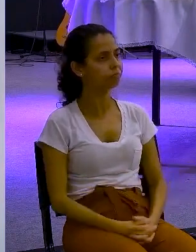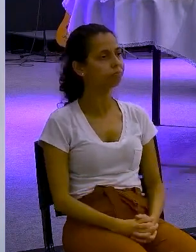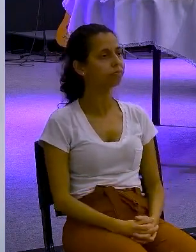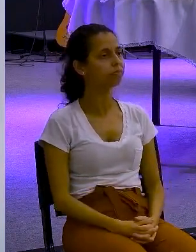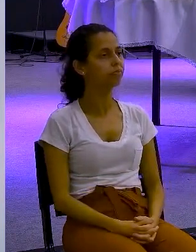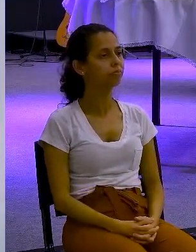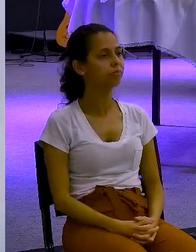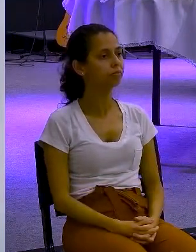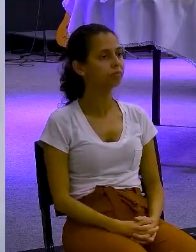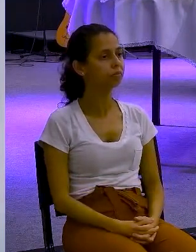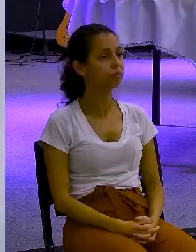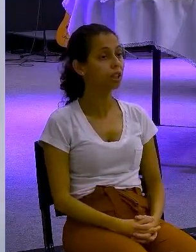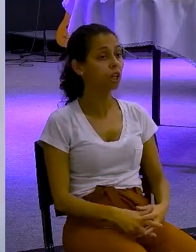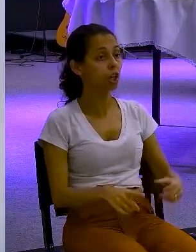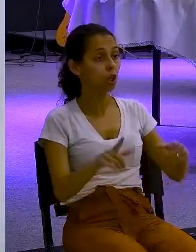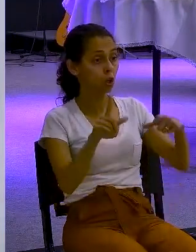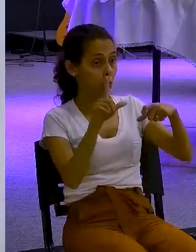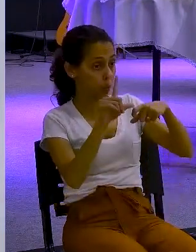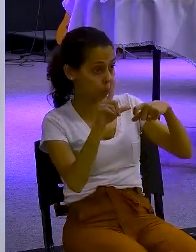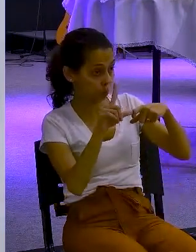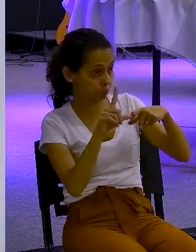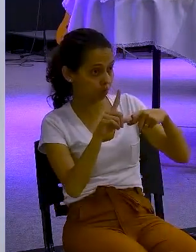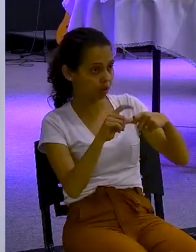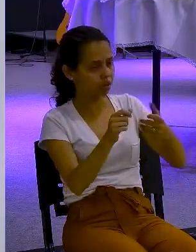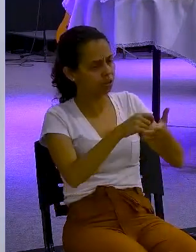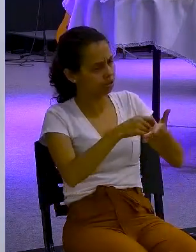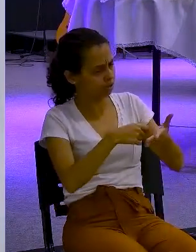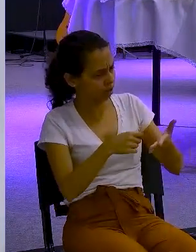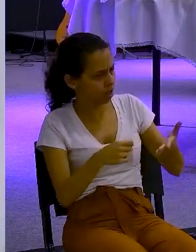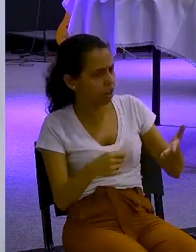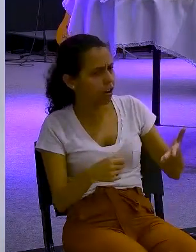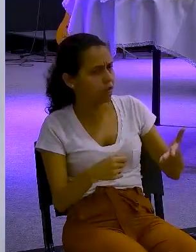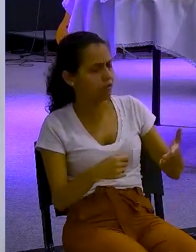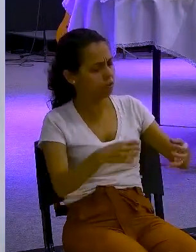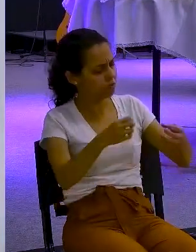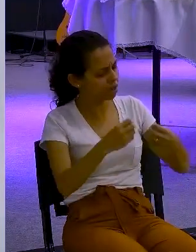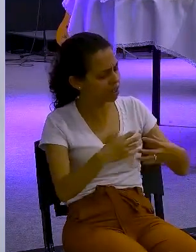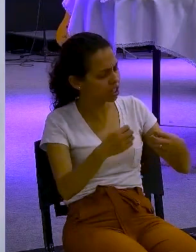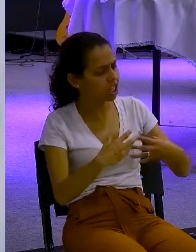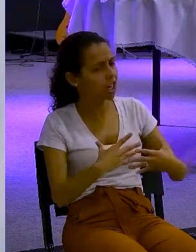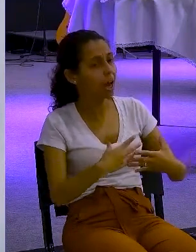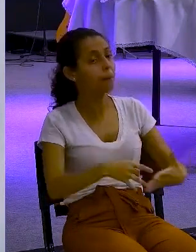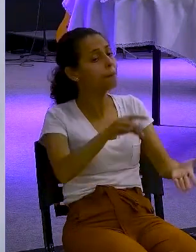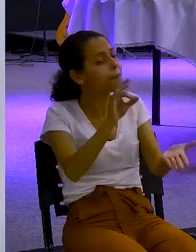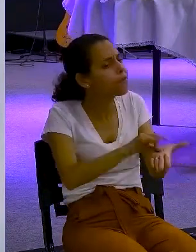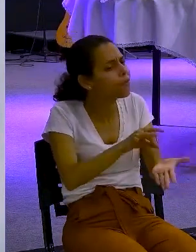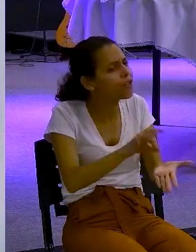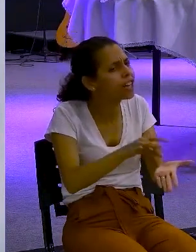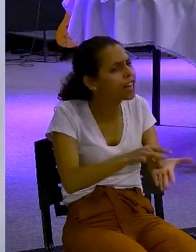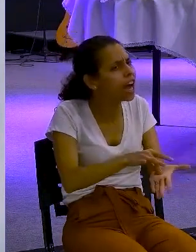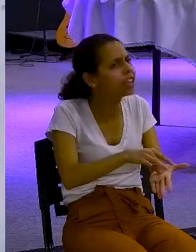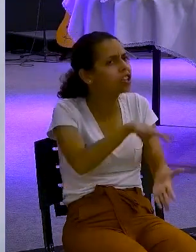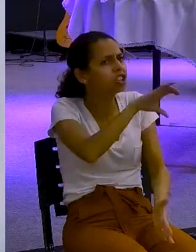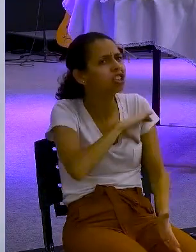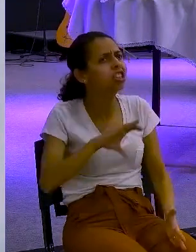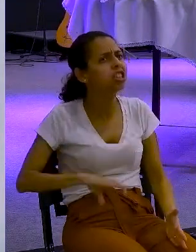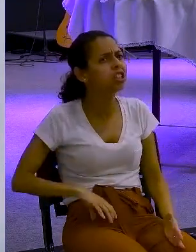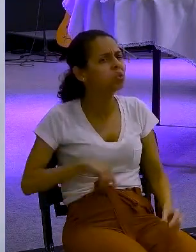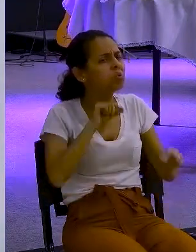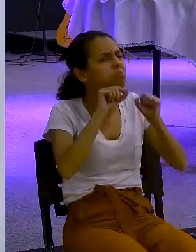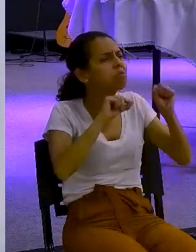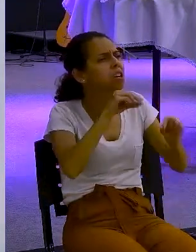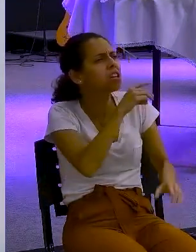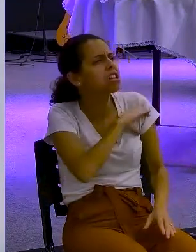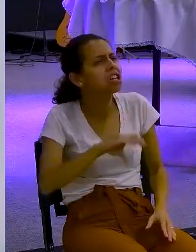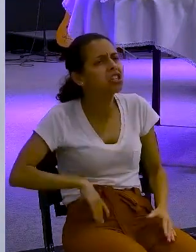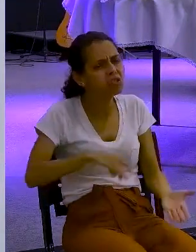Foi o empenho de Lucas em falar para este oficial romano qual era a verdade sobre o nosso Cristo. Então